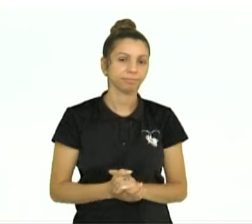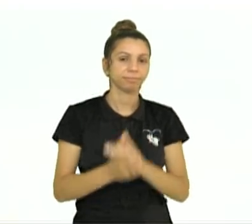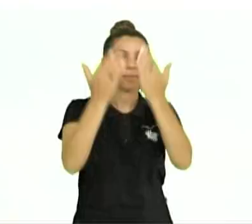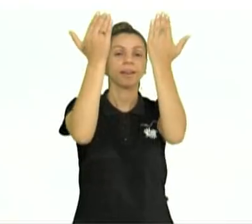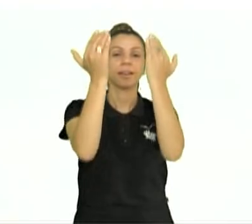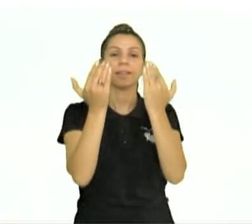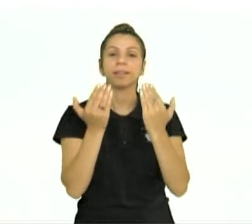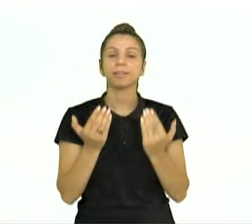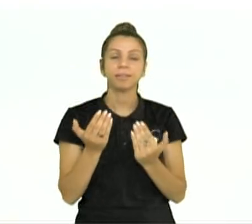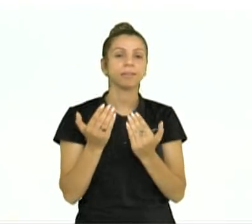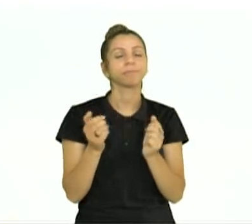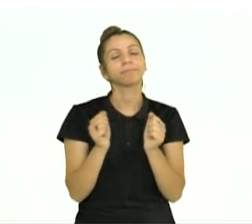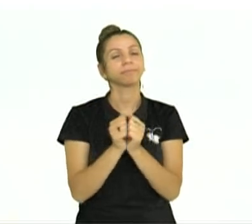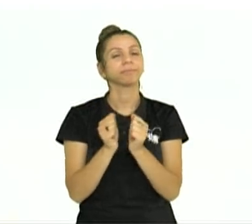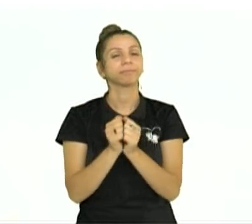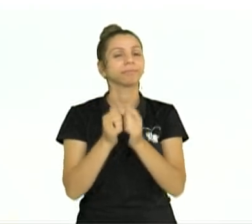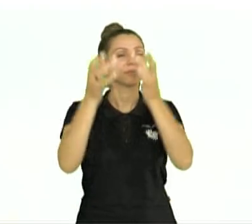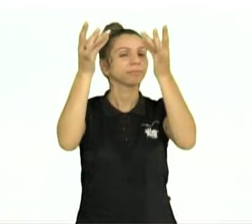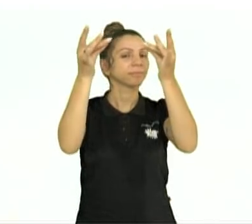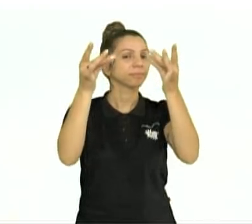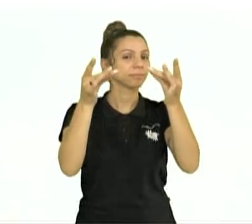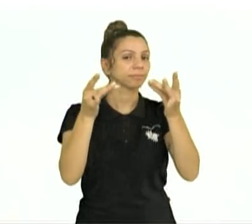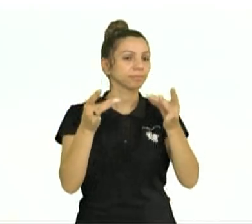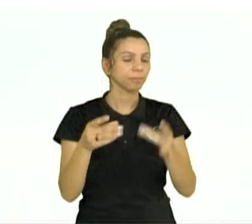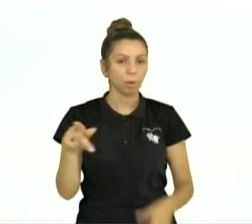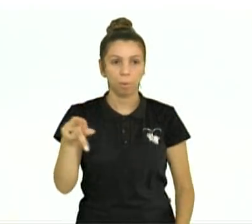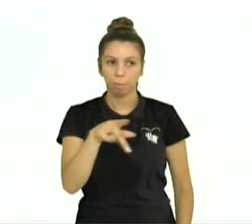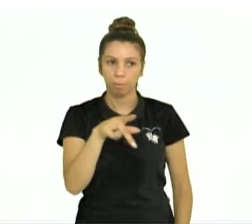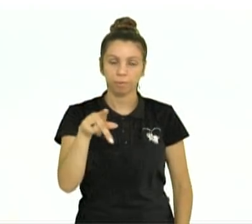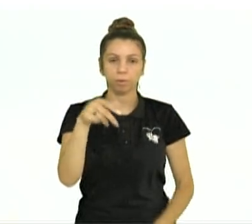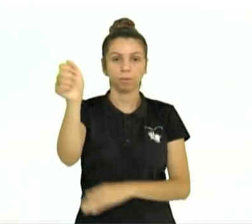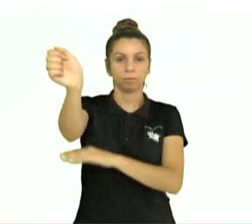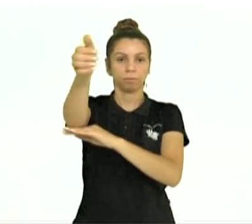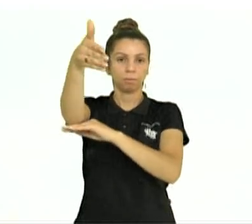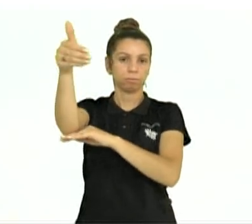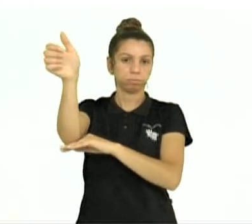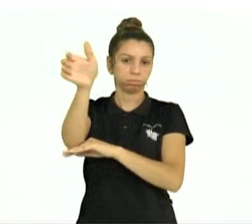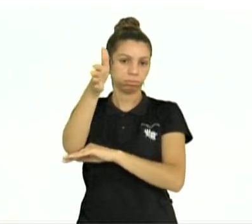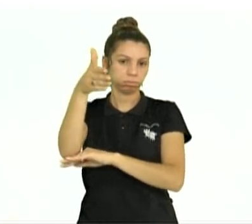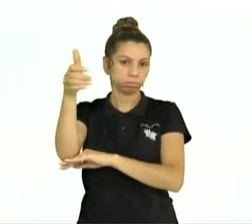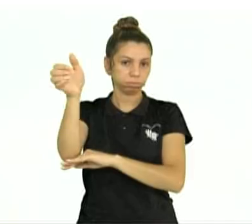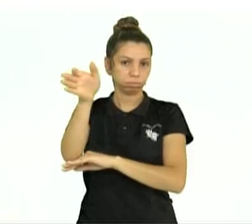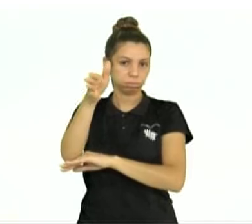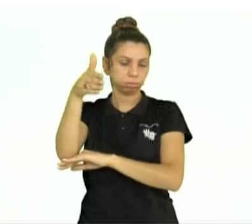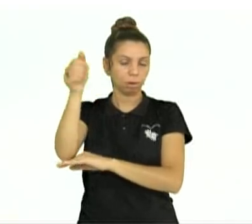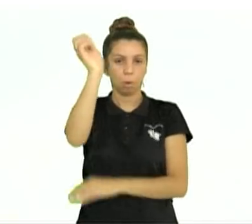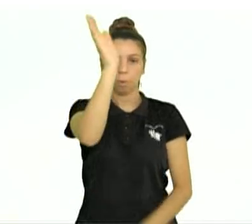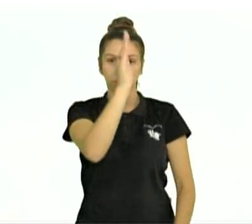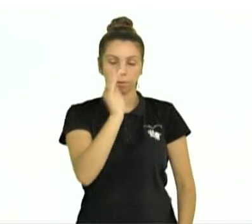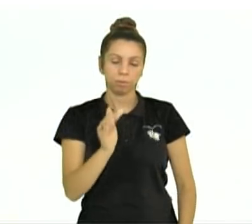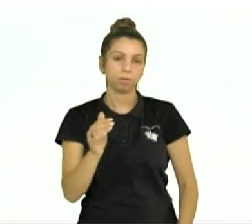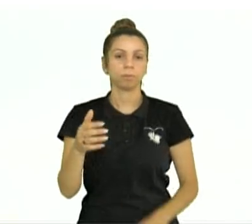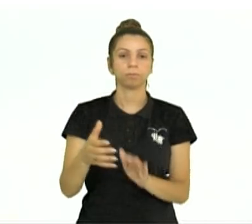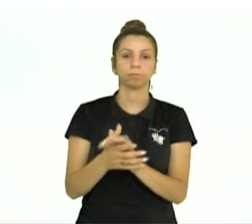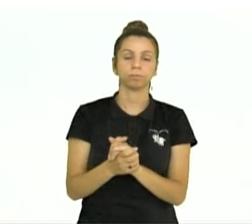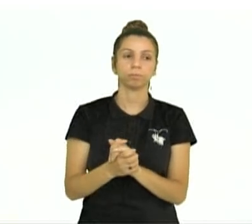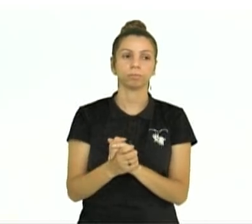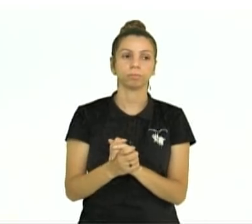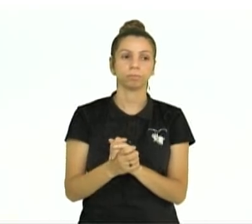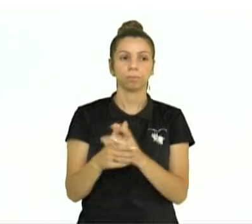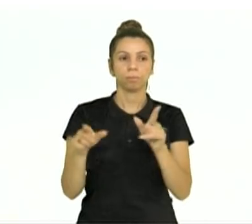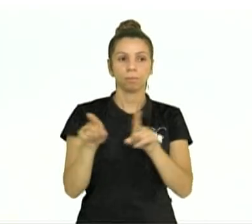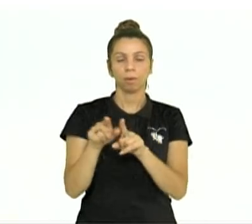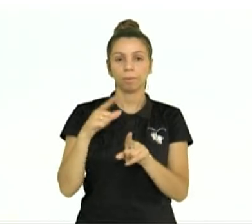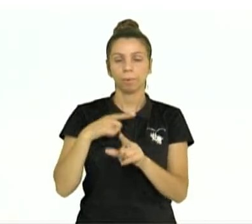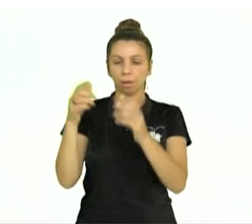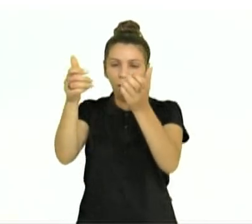Analise, vamos analisar um pouquinho então os detalhes. Tá, professor, a bandeira do Brasil está claro, né? Ok, o mastro, a bandeira, tem uma